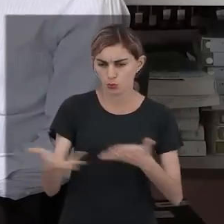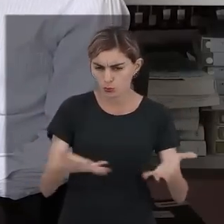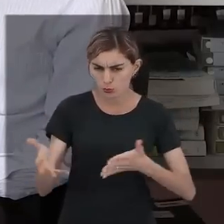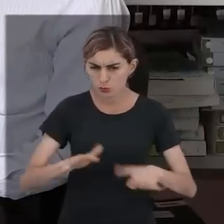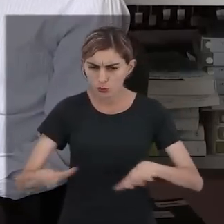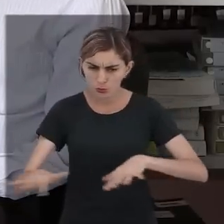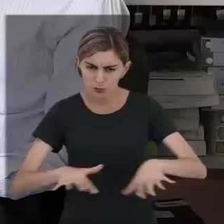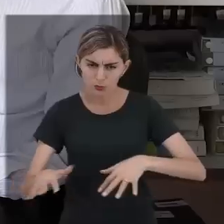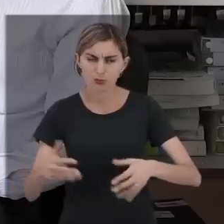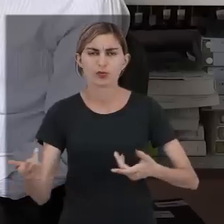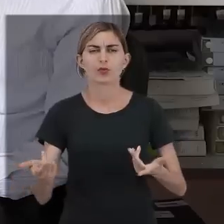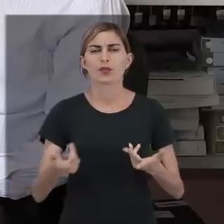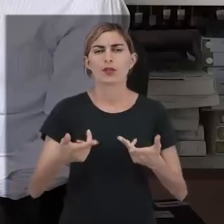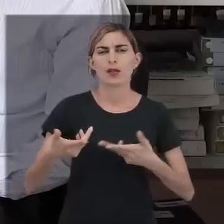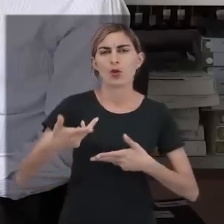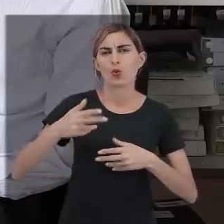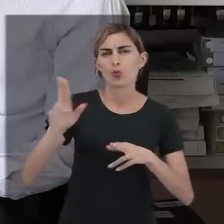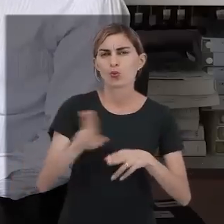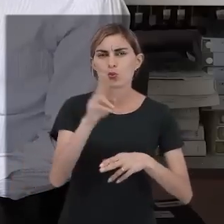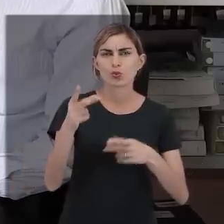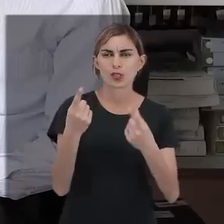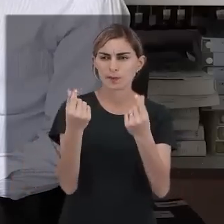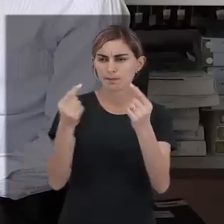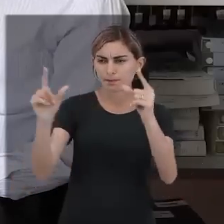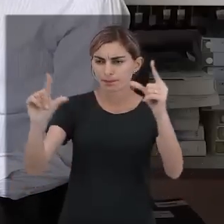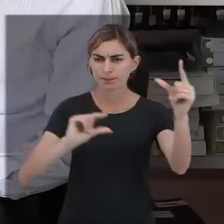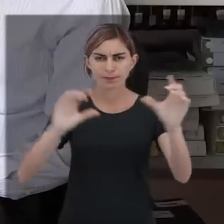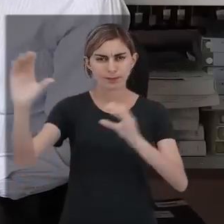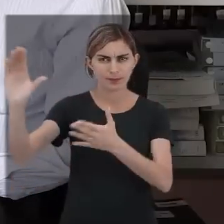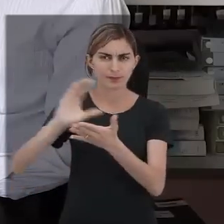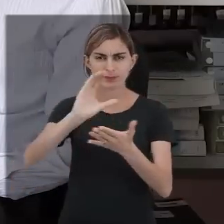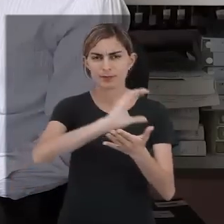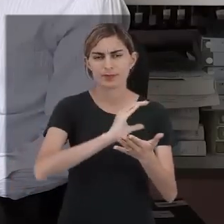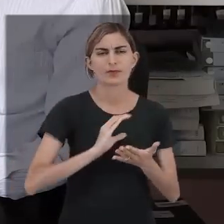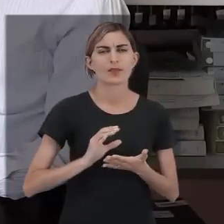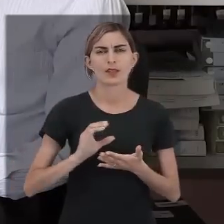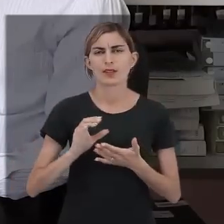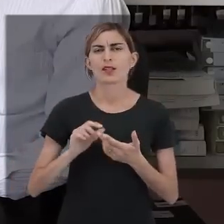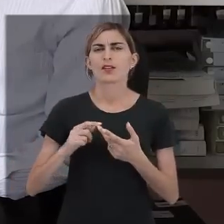produtivos, otimizar recursos financeiros, recursos também